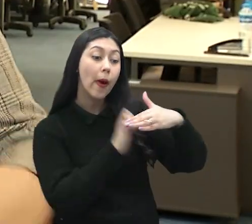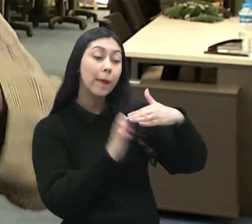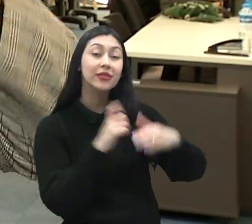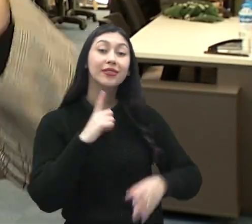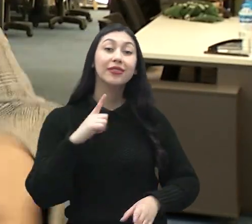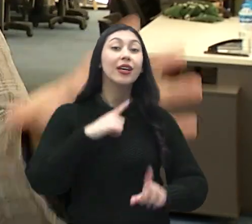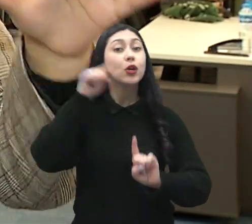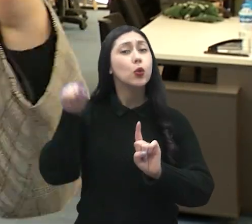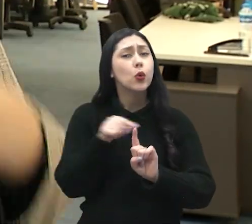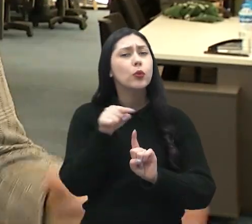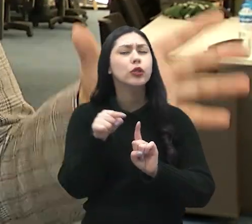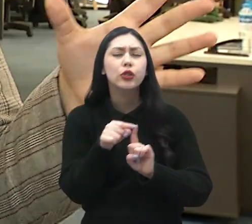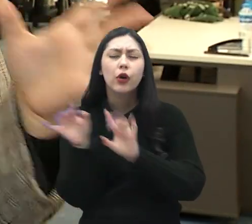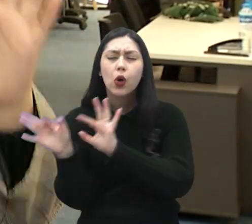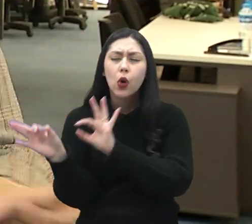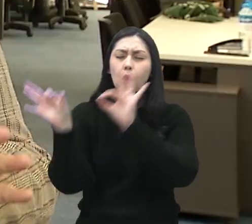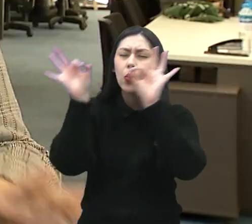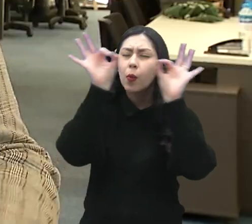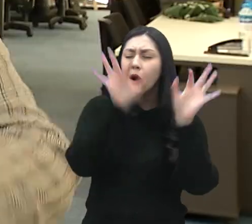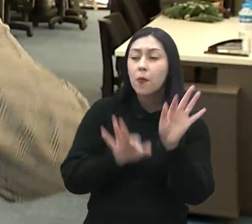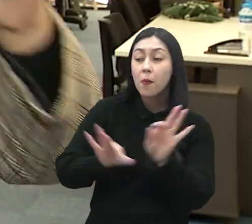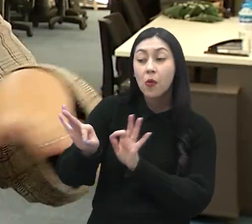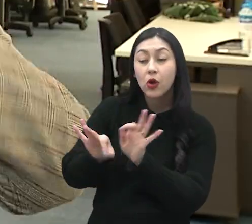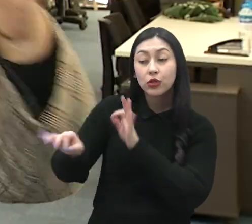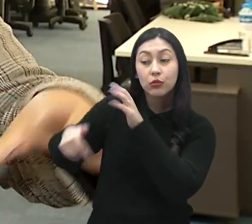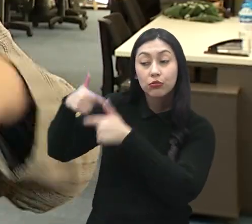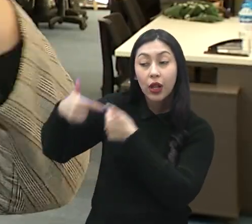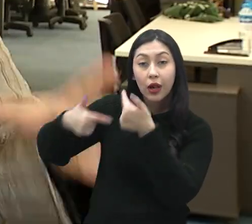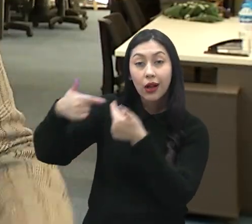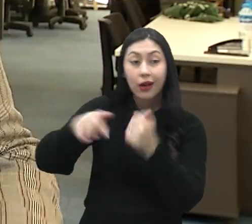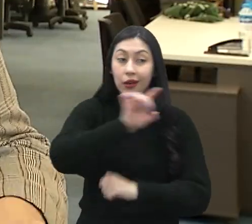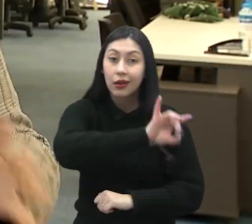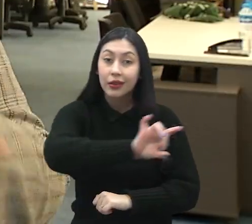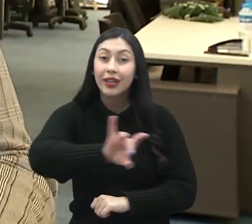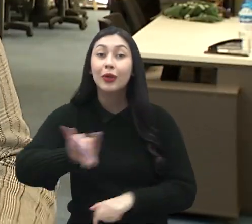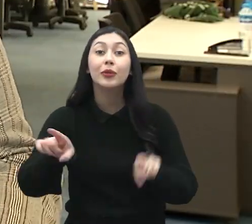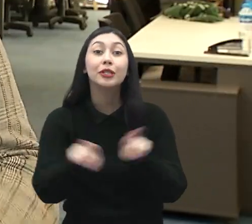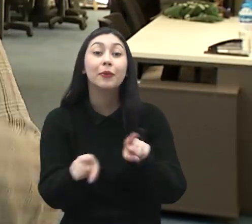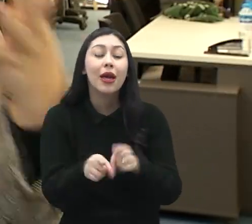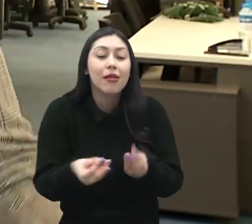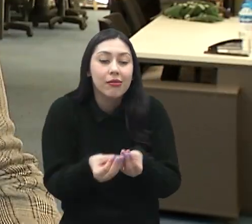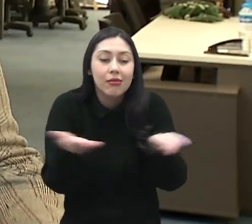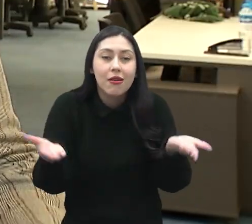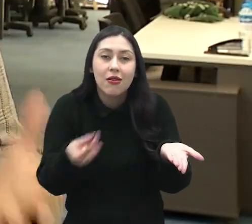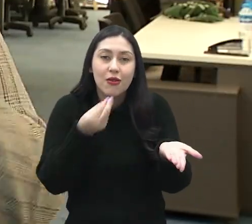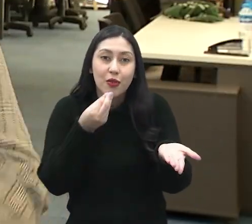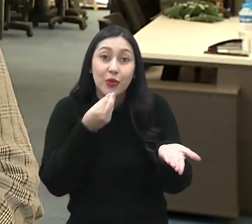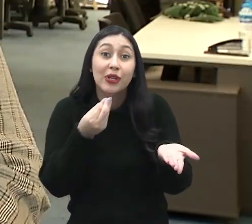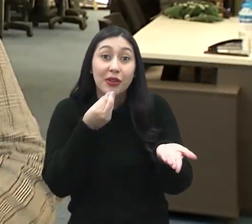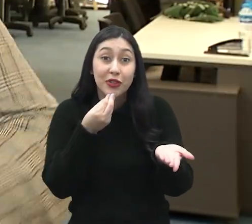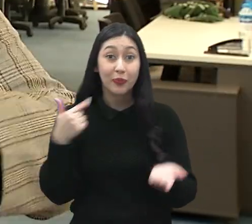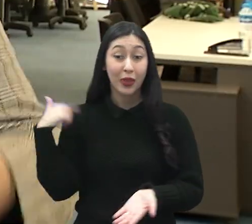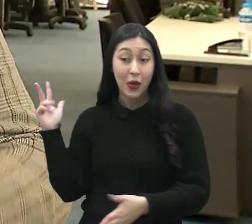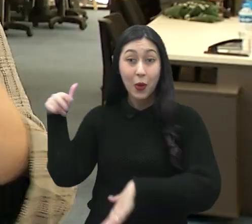propósito, acompanhar todo o plano de carreira de cada funcionário e ainda, dar as oportunidades ali para que isso aconteça. Vim conhecer a história de um